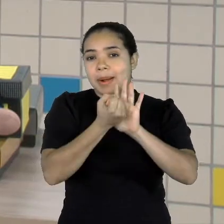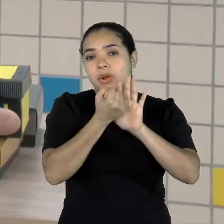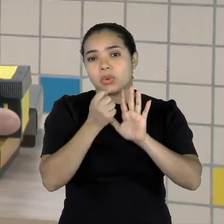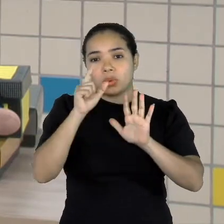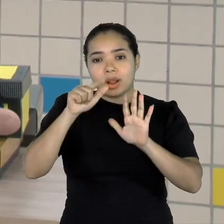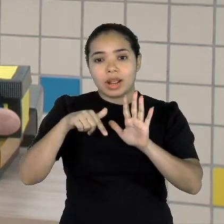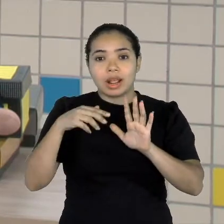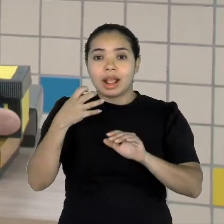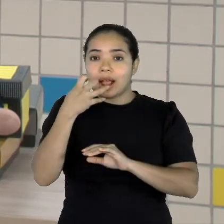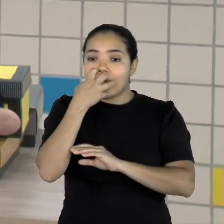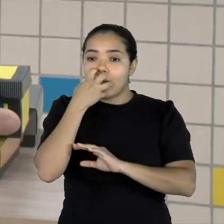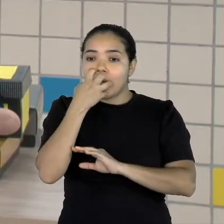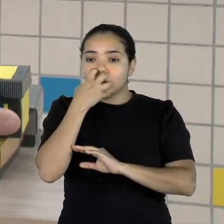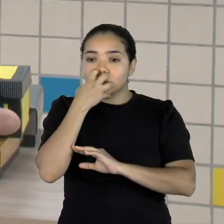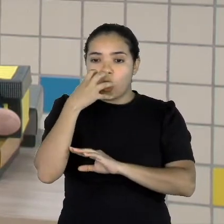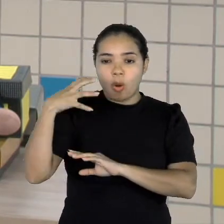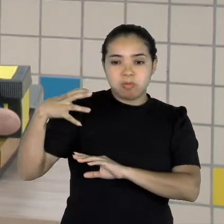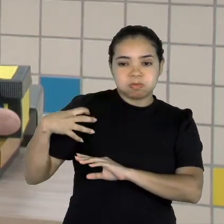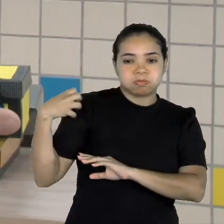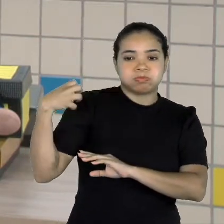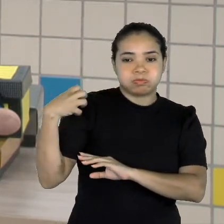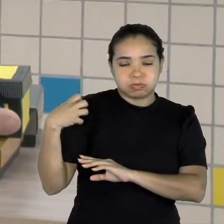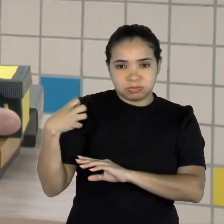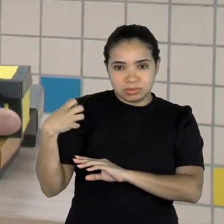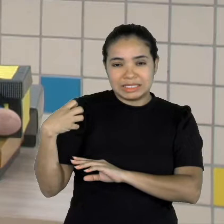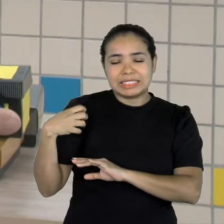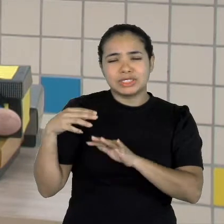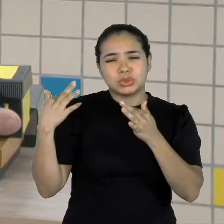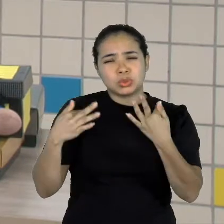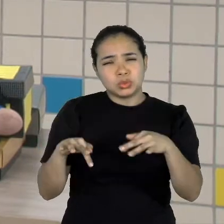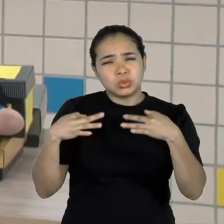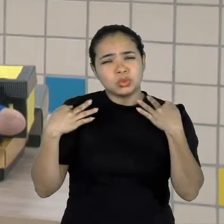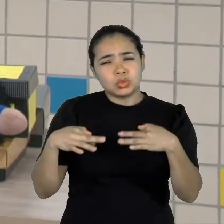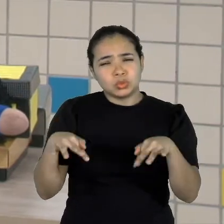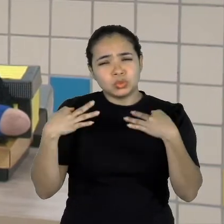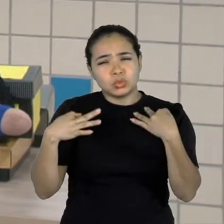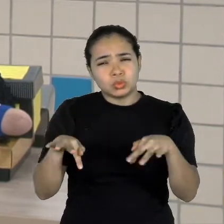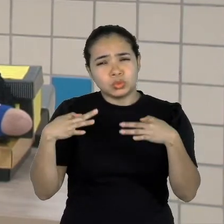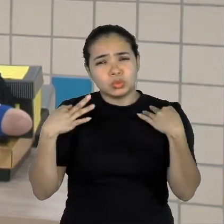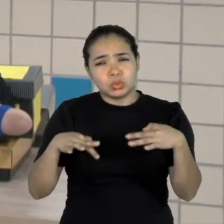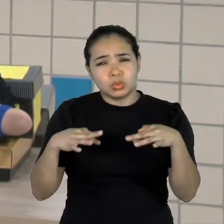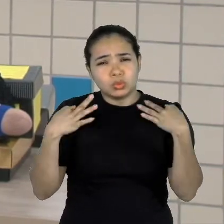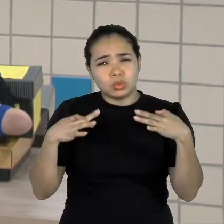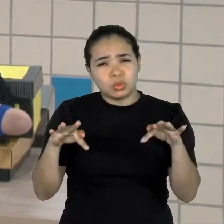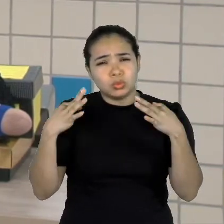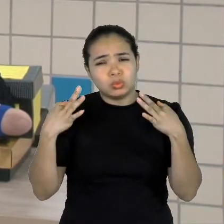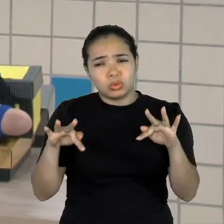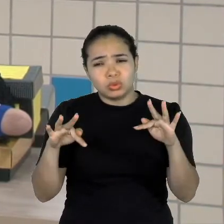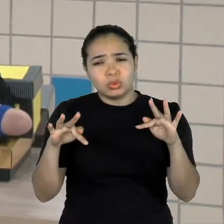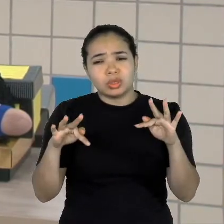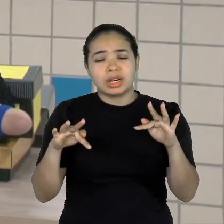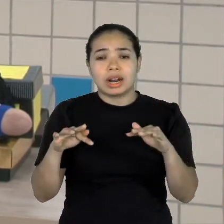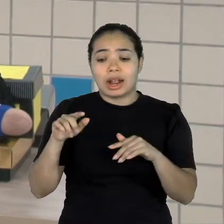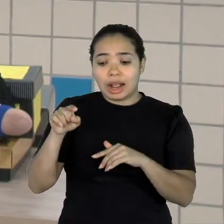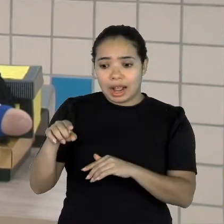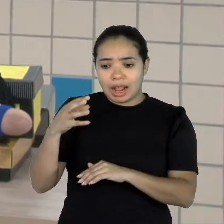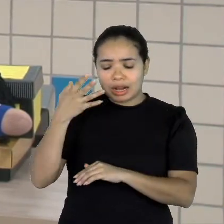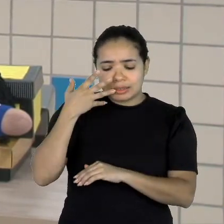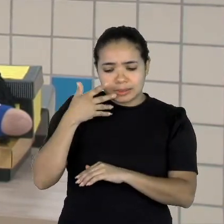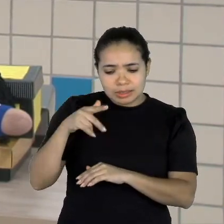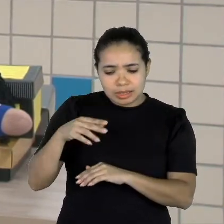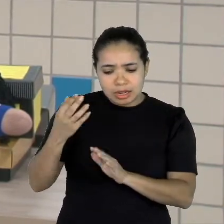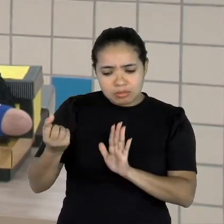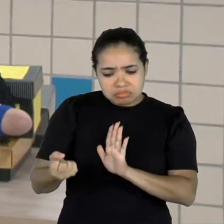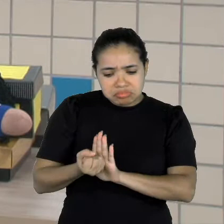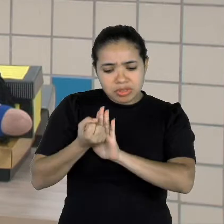fala que ela foi mordida por um cachorro e que doeu muito. Então, por ela ser uma criança, foi um fato que marcou sim